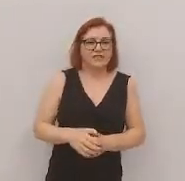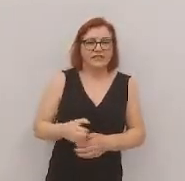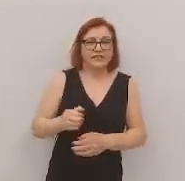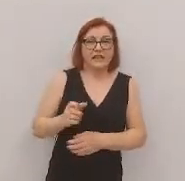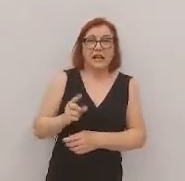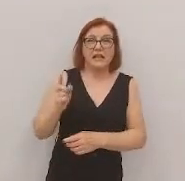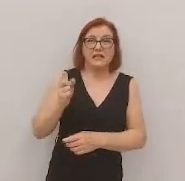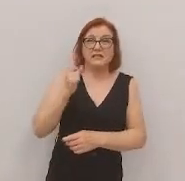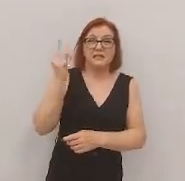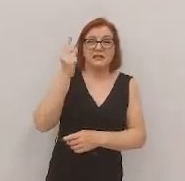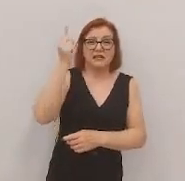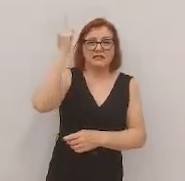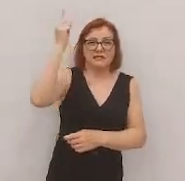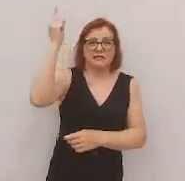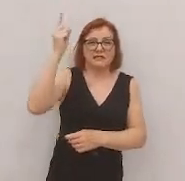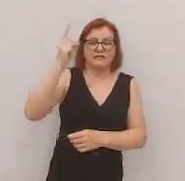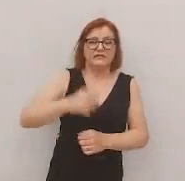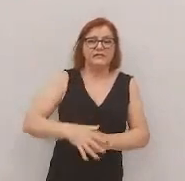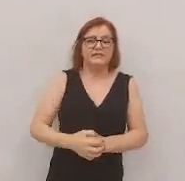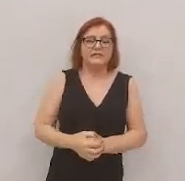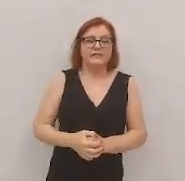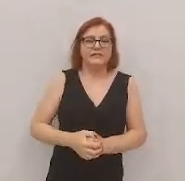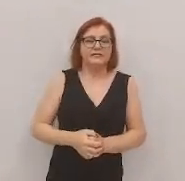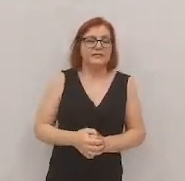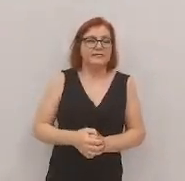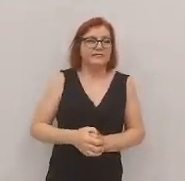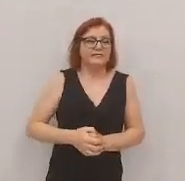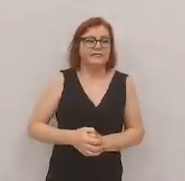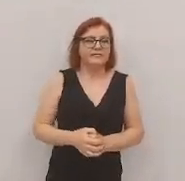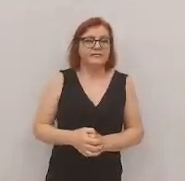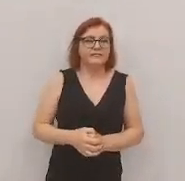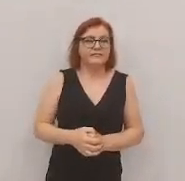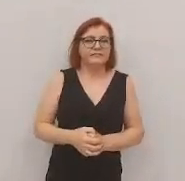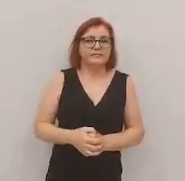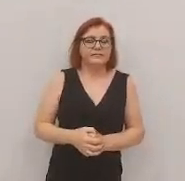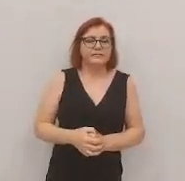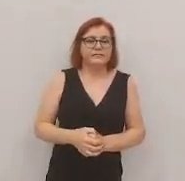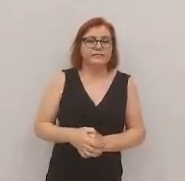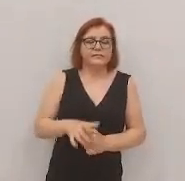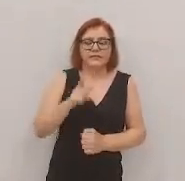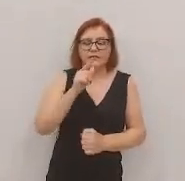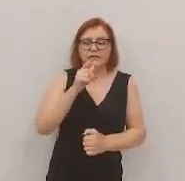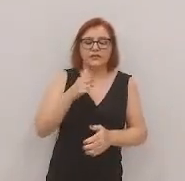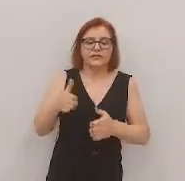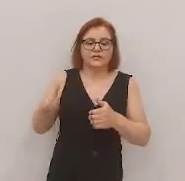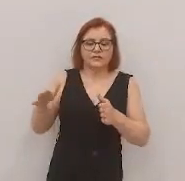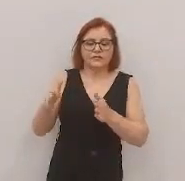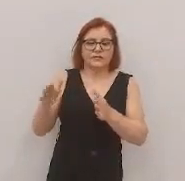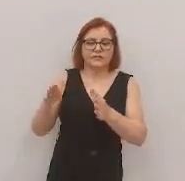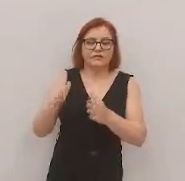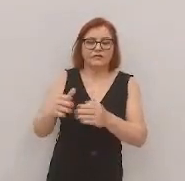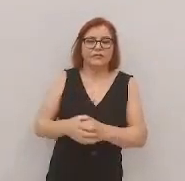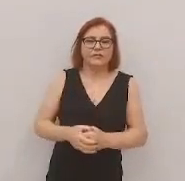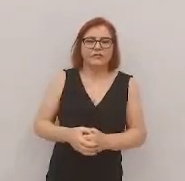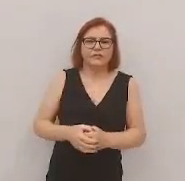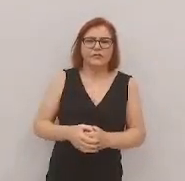Eram uns eucaliptos grandes assim, ó, né? E o rio lá embaixo. Então só tinha